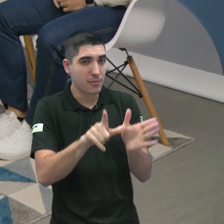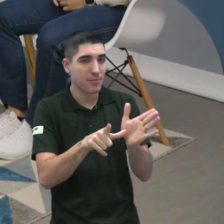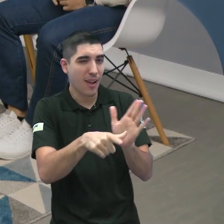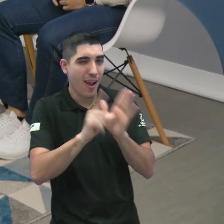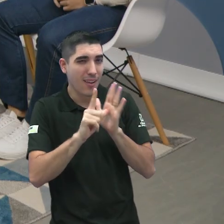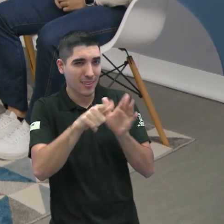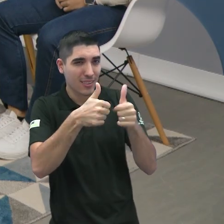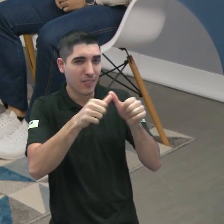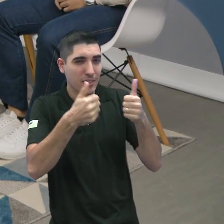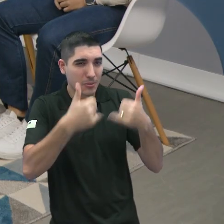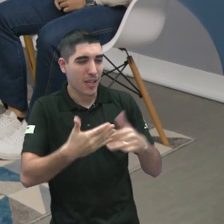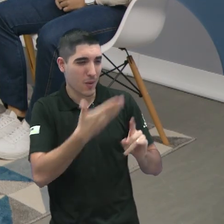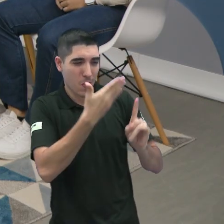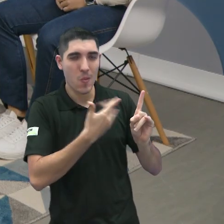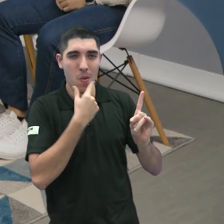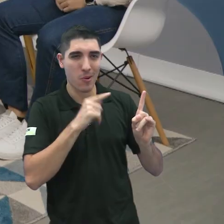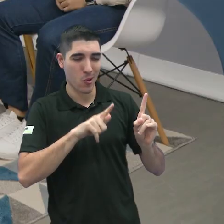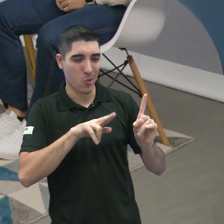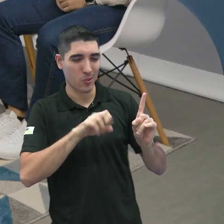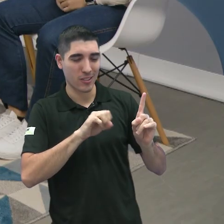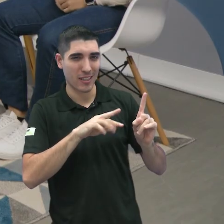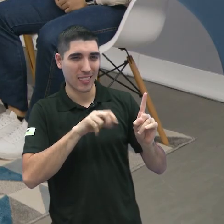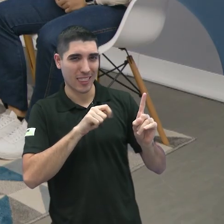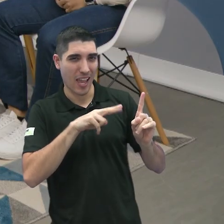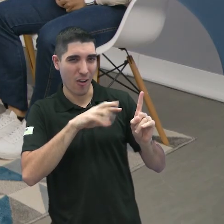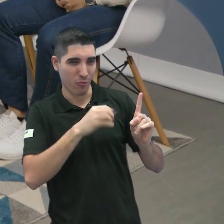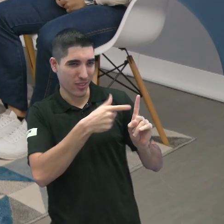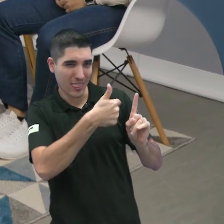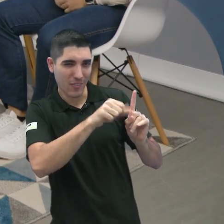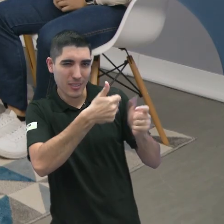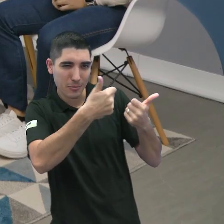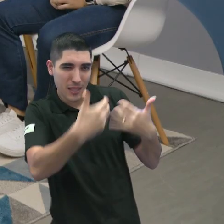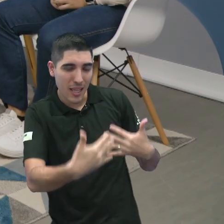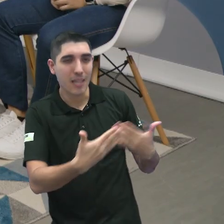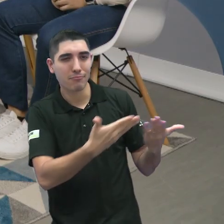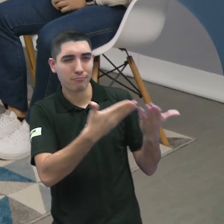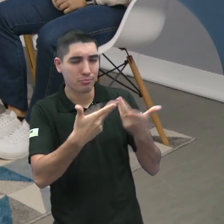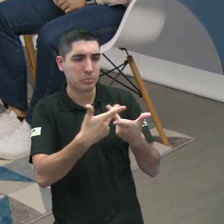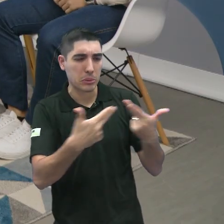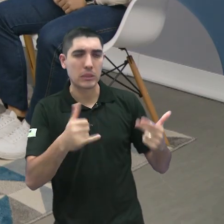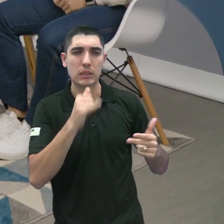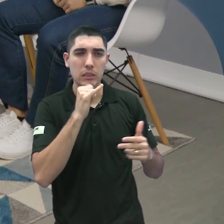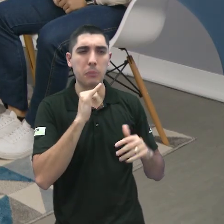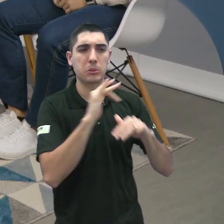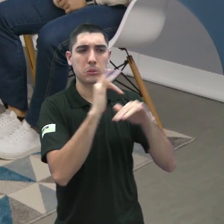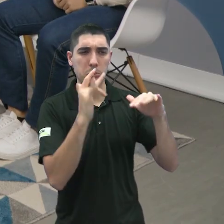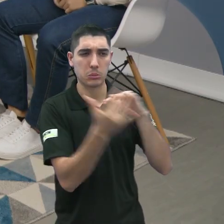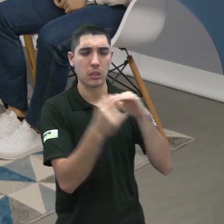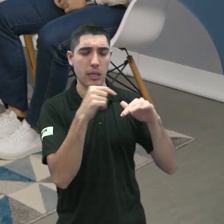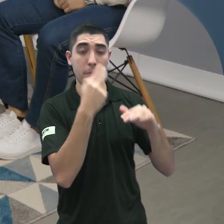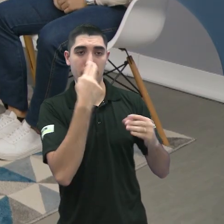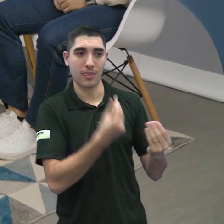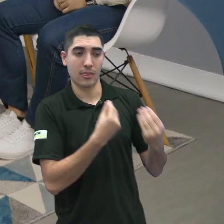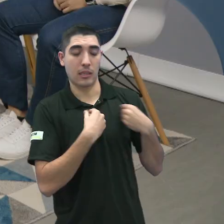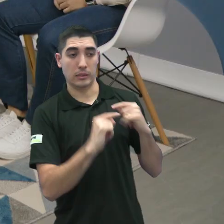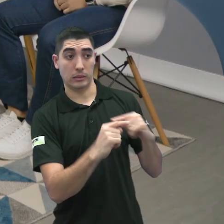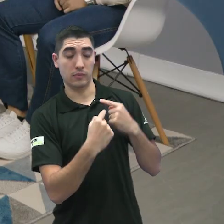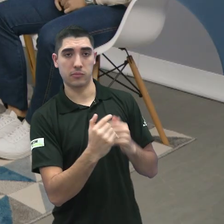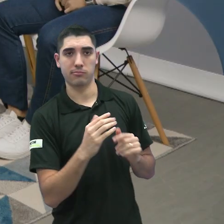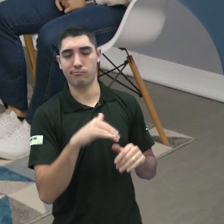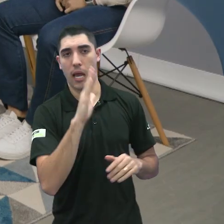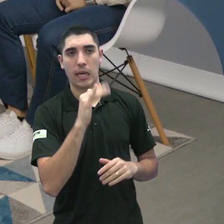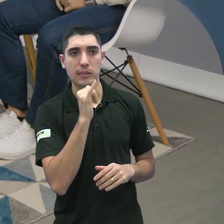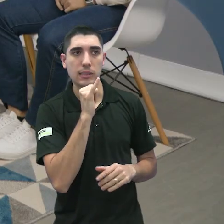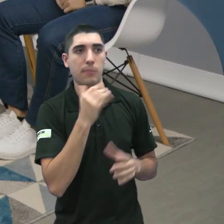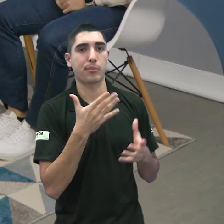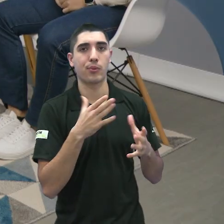é sobre o que a gente estava falando com o Gustavo, né? Que hoje a gente também tem mais esse desafio, as redes sociais ou grupos muito